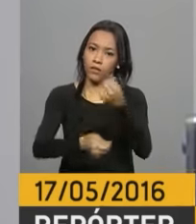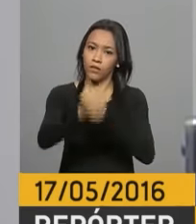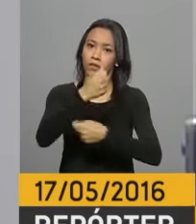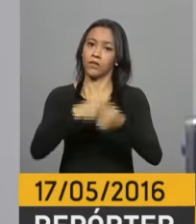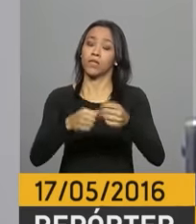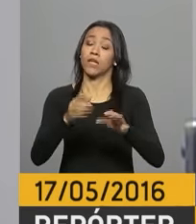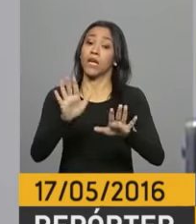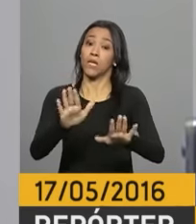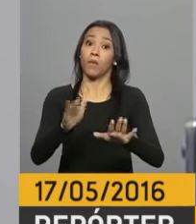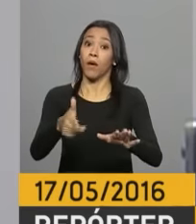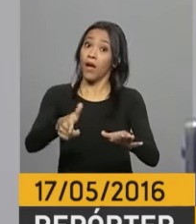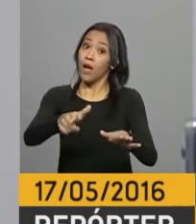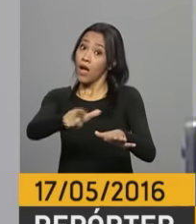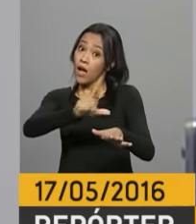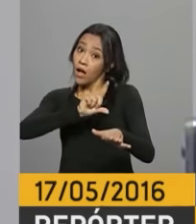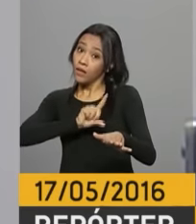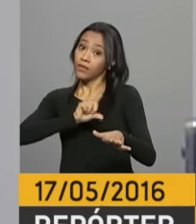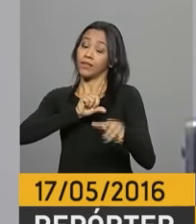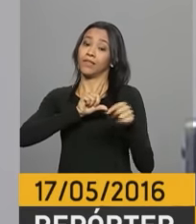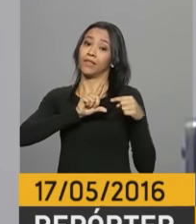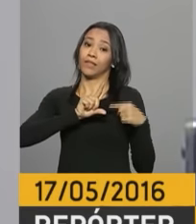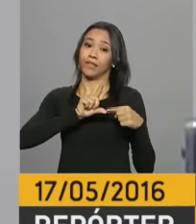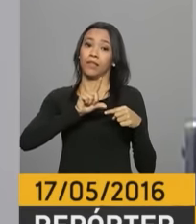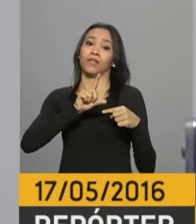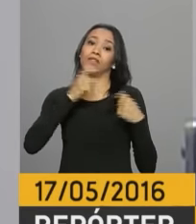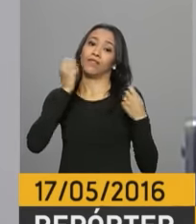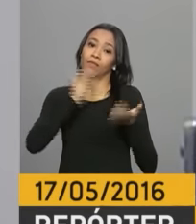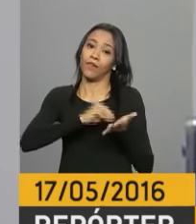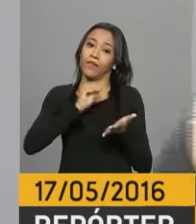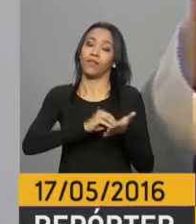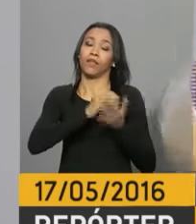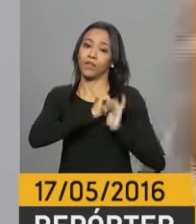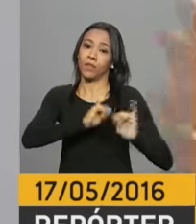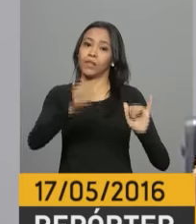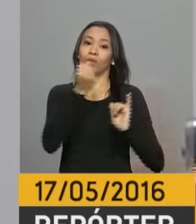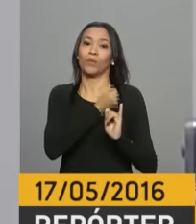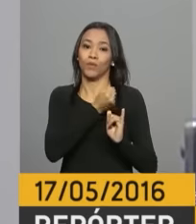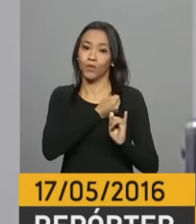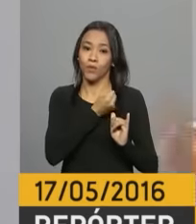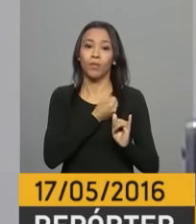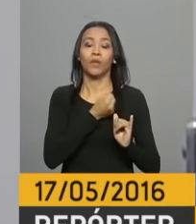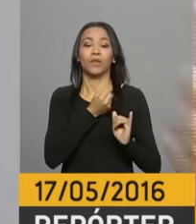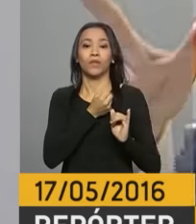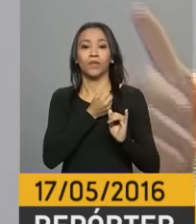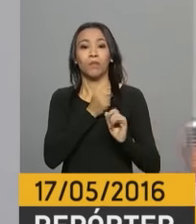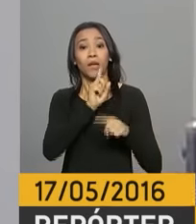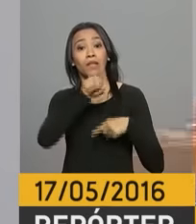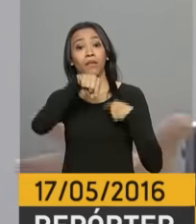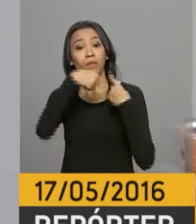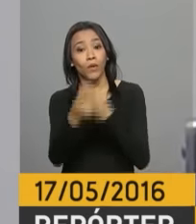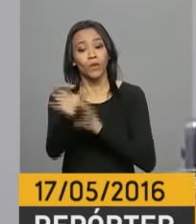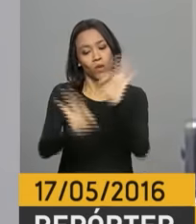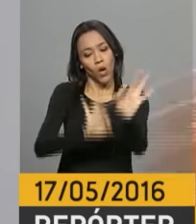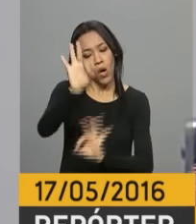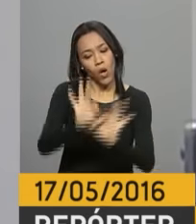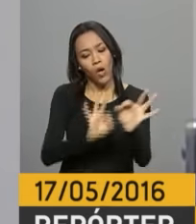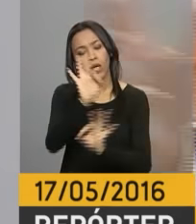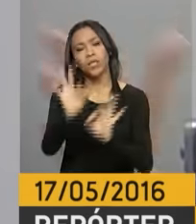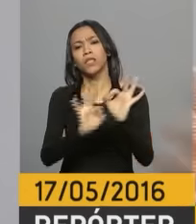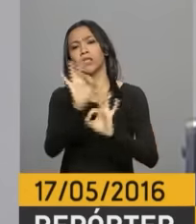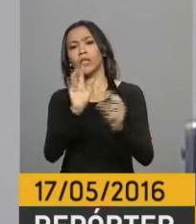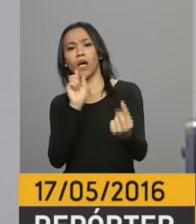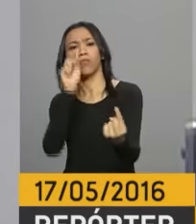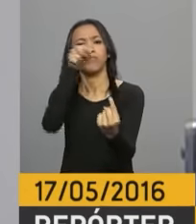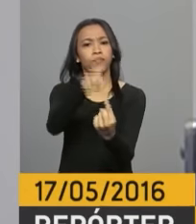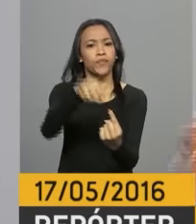de sequer termos anunciado os números, nós já comecemos aqui a falar qual seria ou não seria tributo.